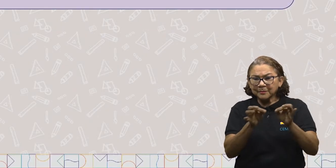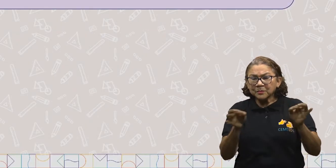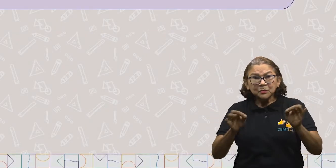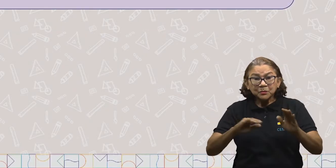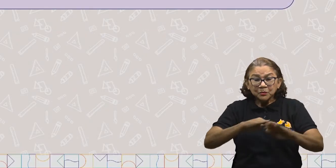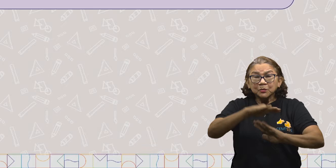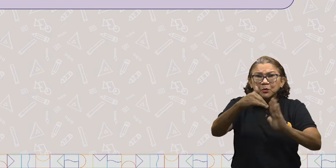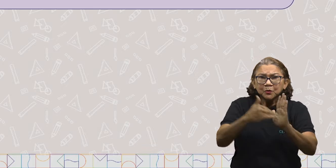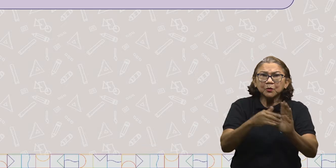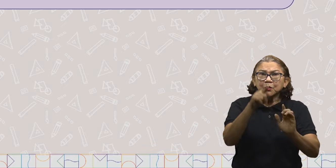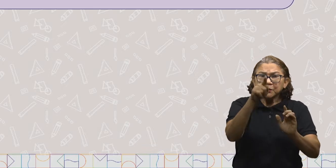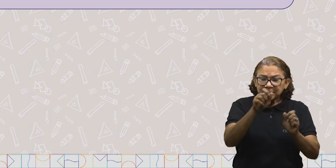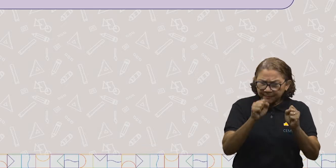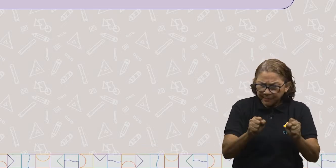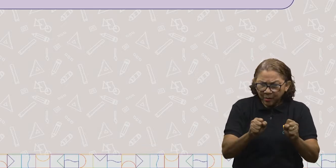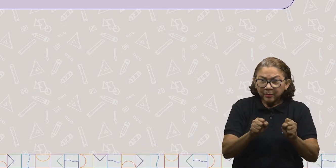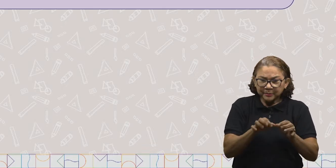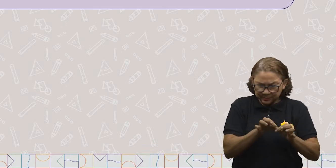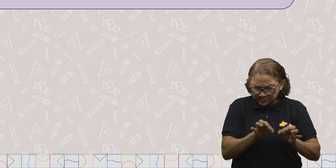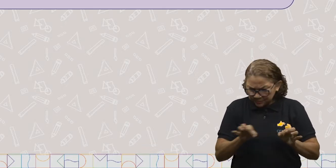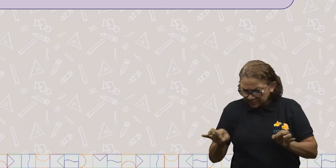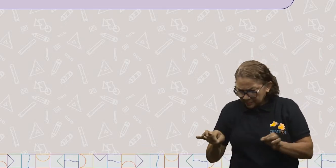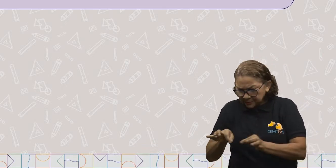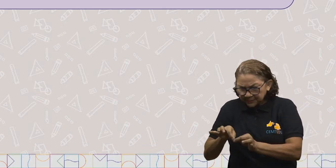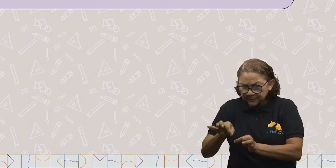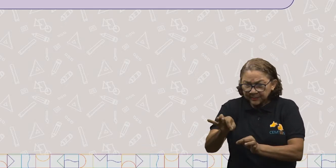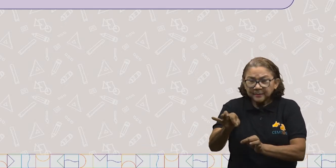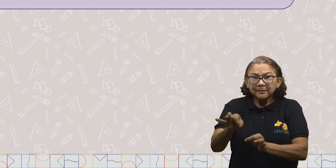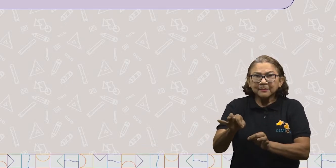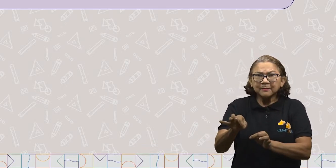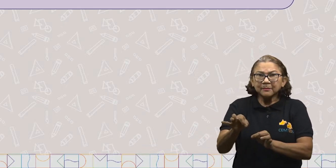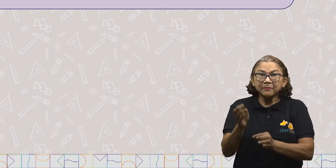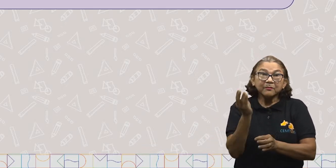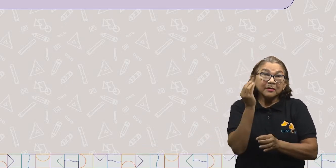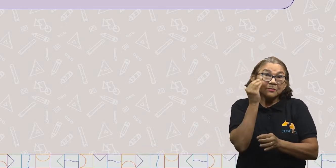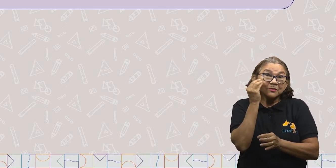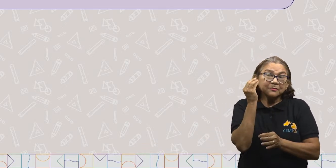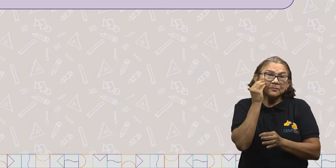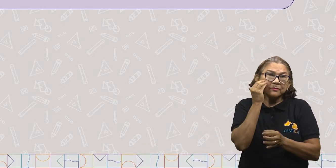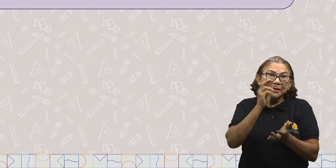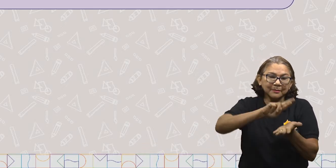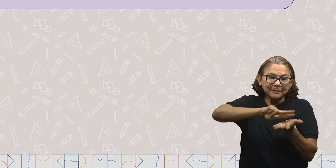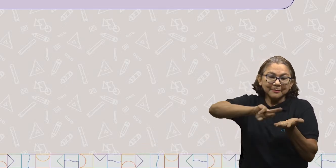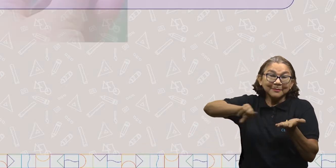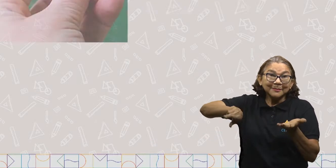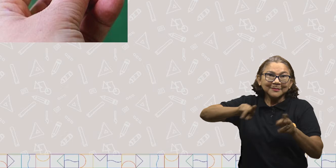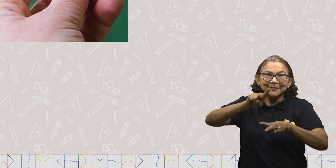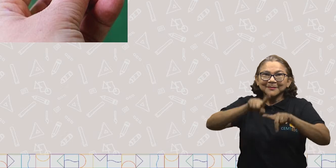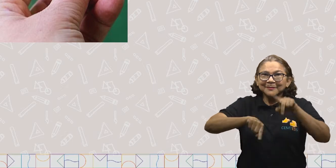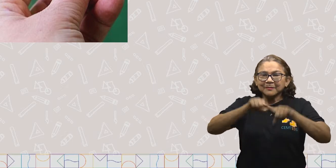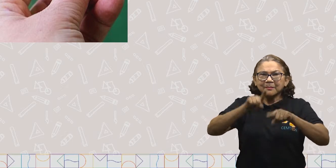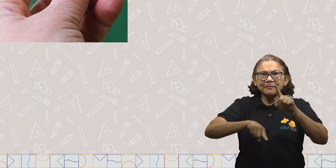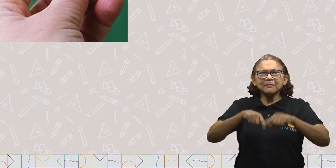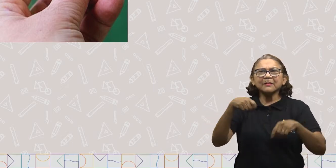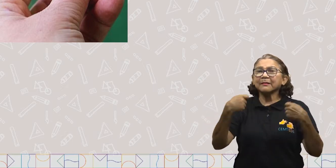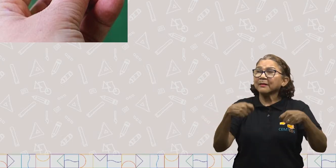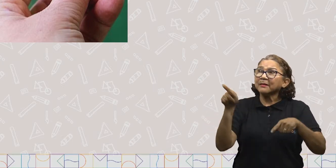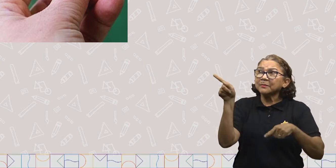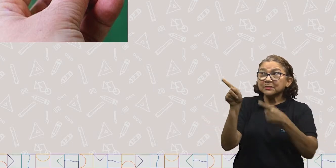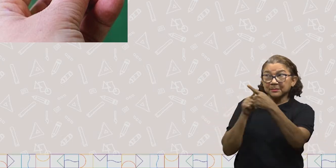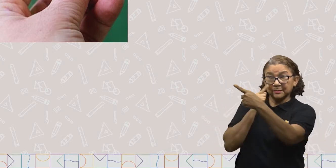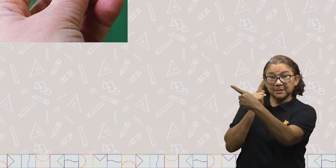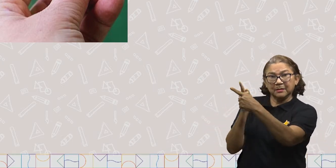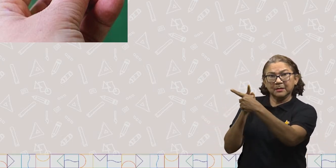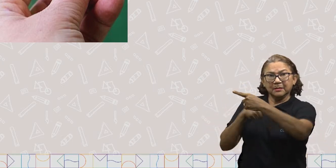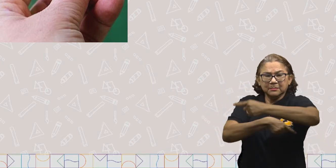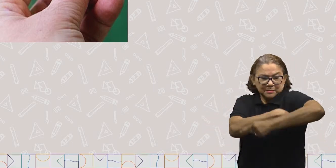medido com algum instrumento de medida padrão. Vamos ver alguns desses instrumentos? Aqui nós temos o